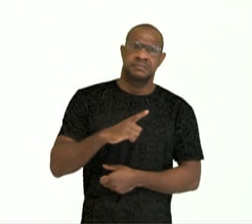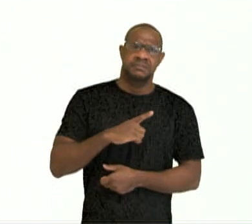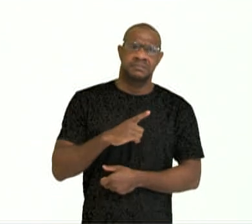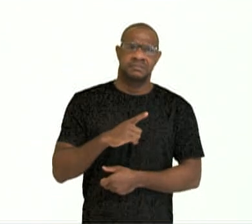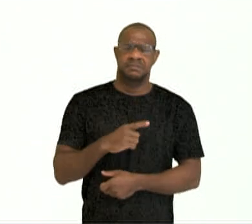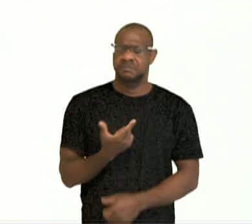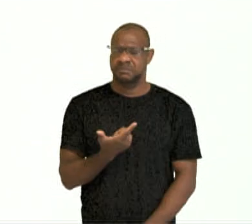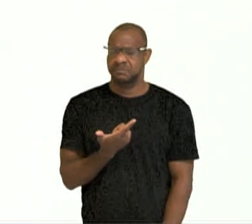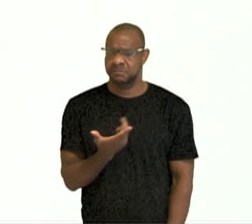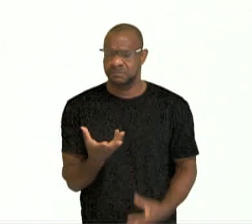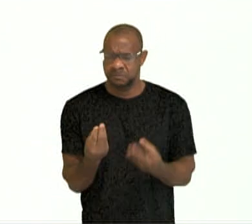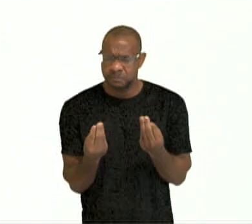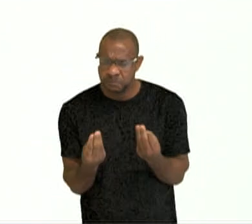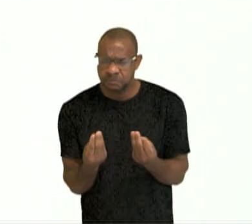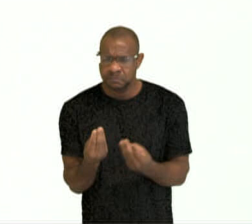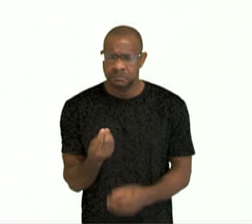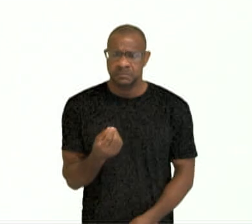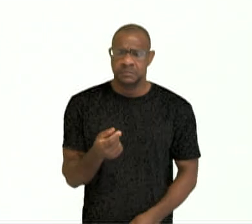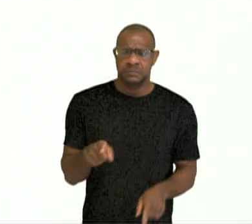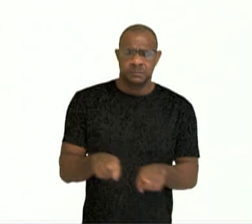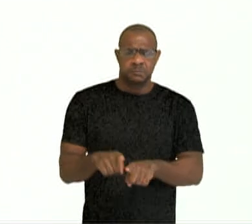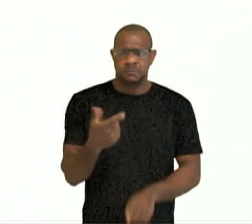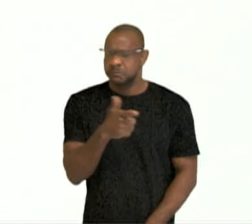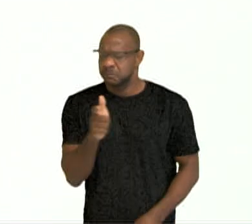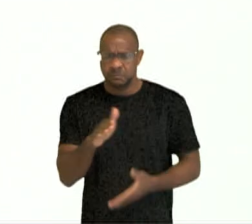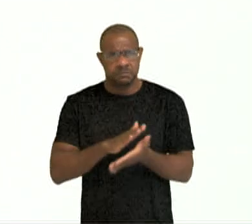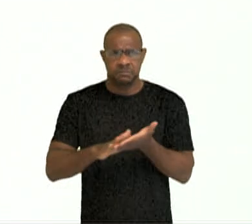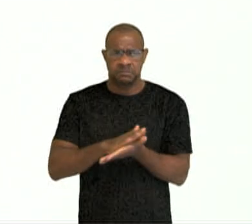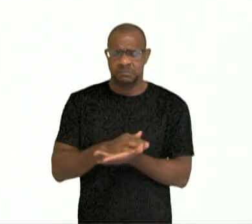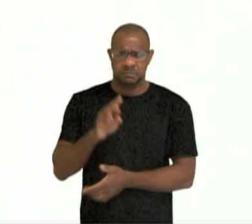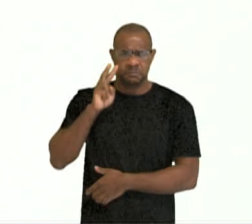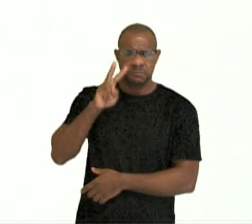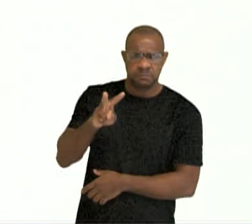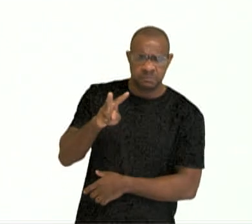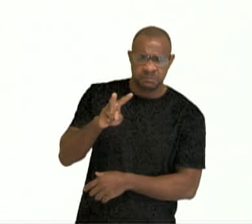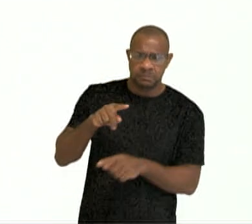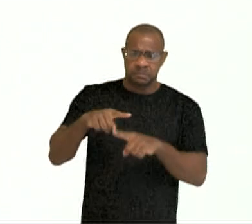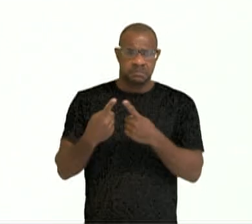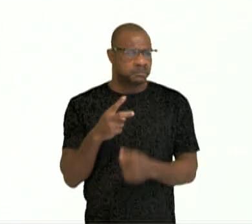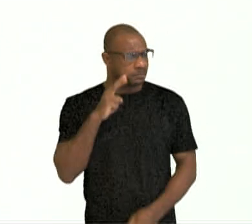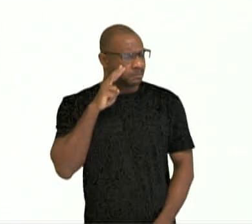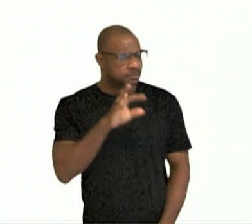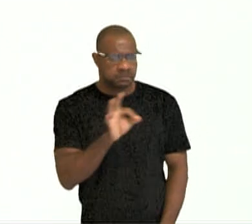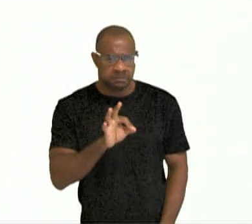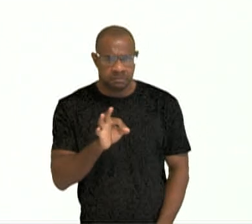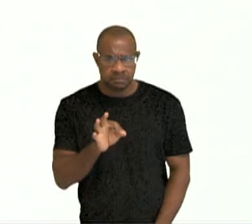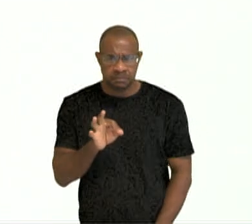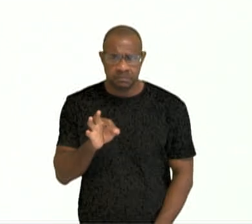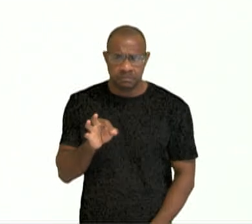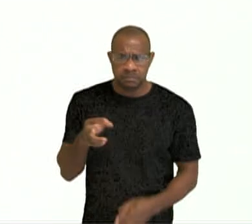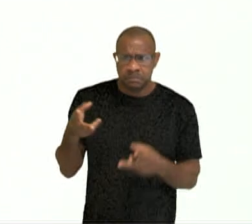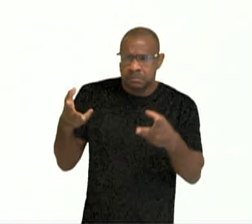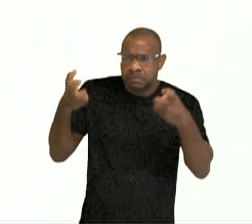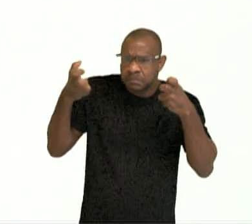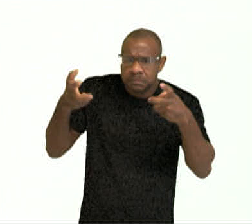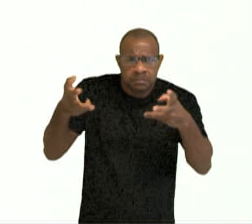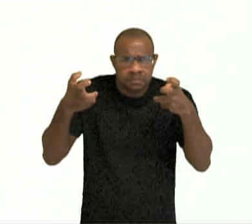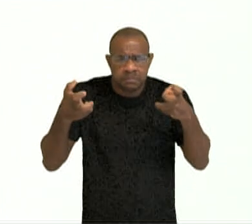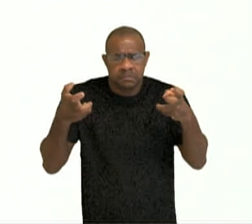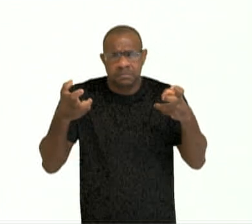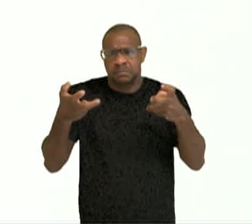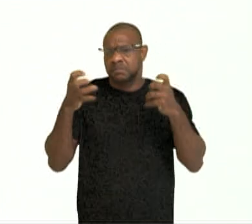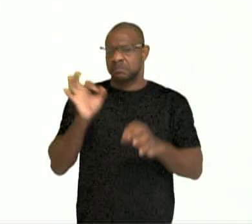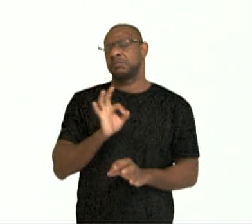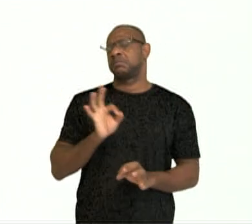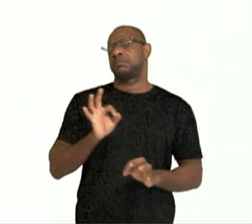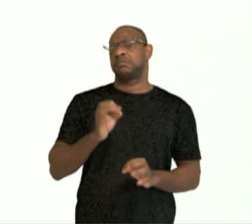ter nada. Que não vejo, mas vejo. Que não ouço, mas ouço. Que não sonho, mas